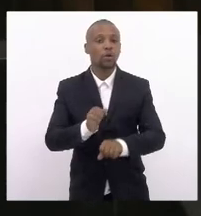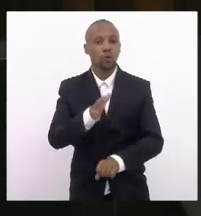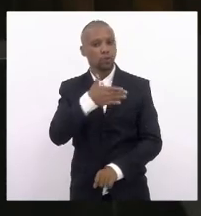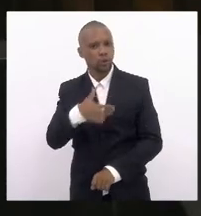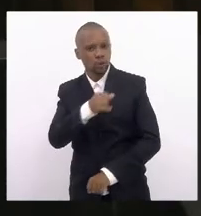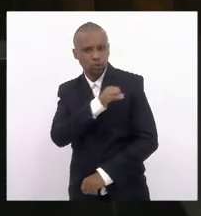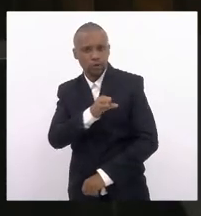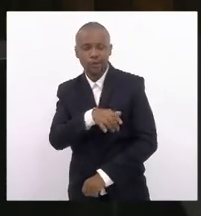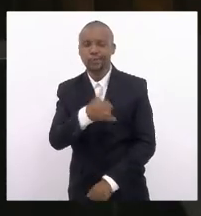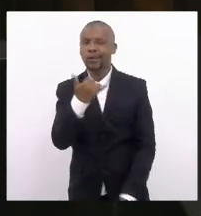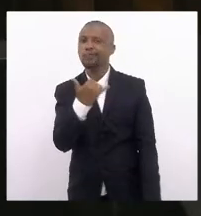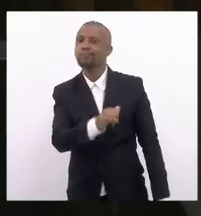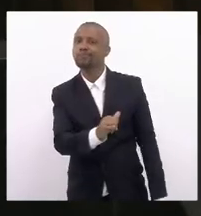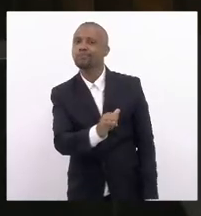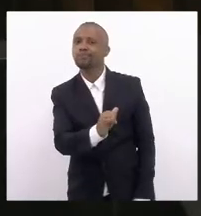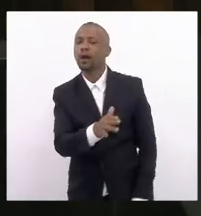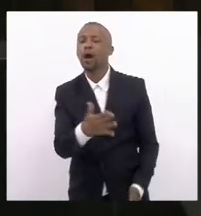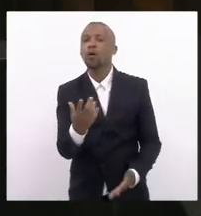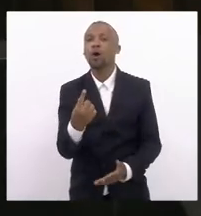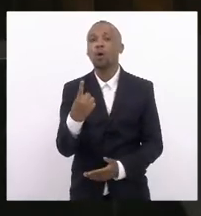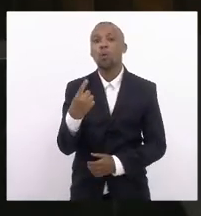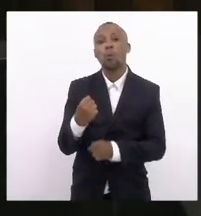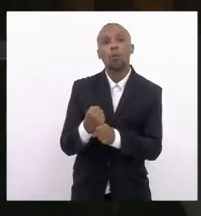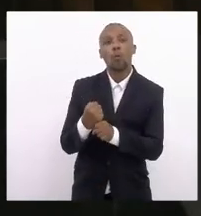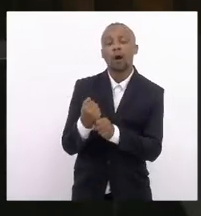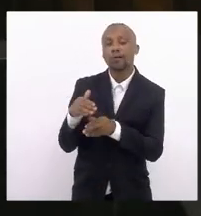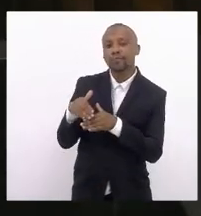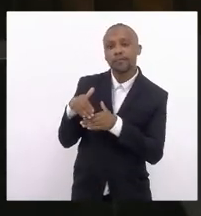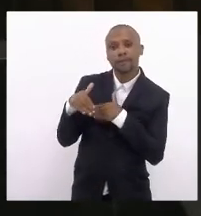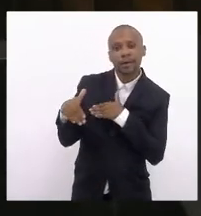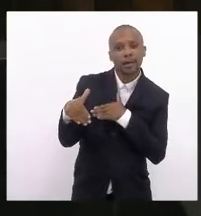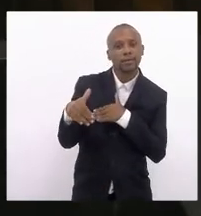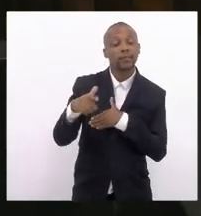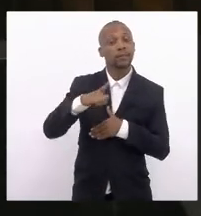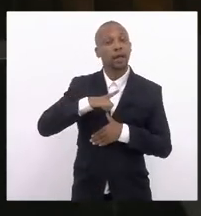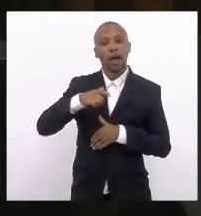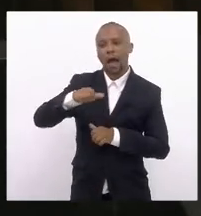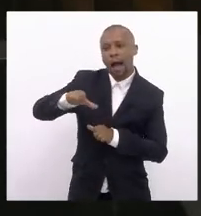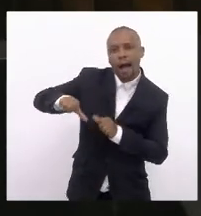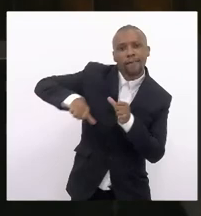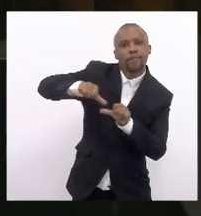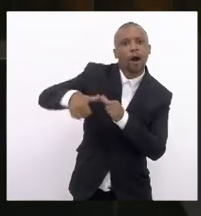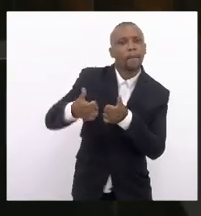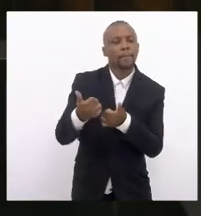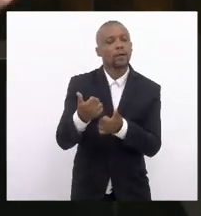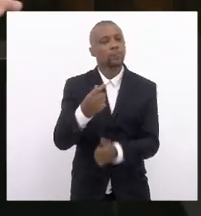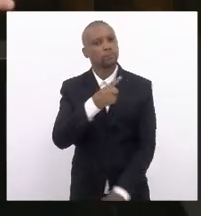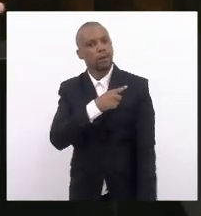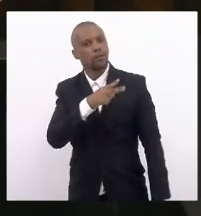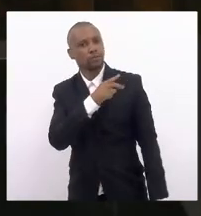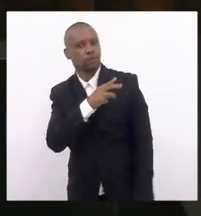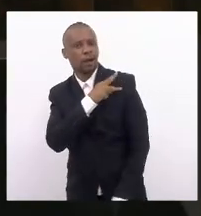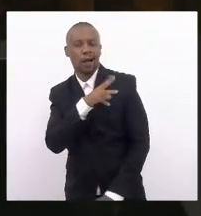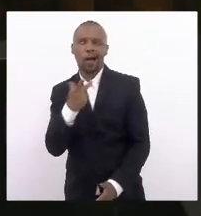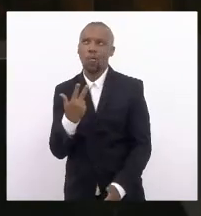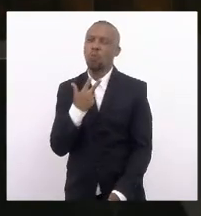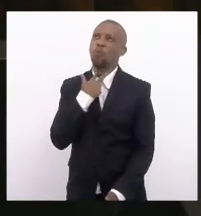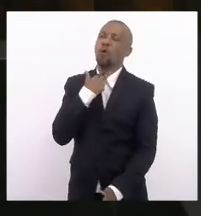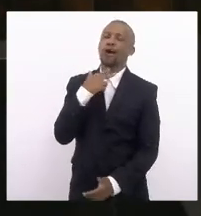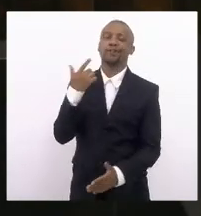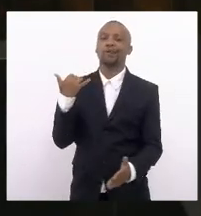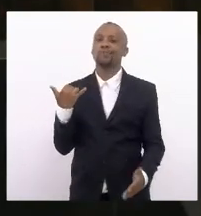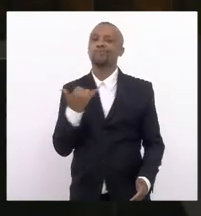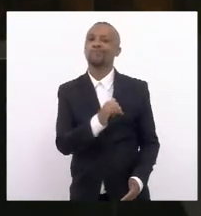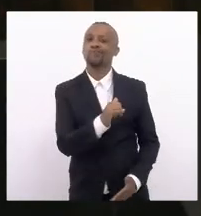Agora, colocar um ano para frente a reforma do ensino médio, ah, não pode porque vai desrespeitar a lei.